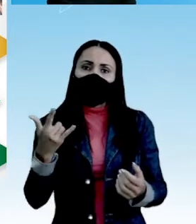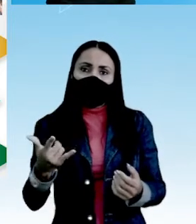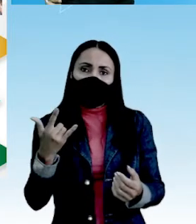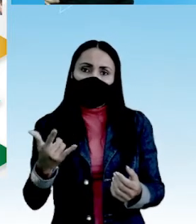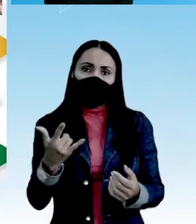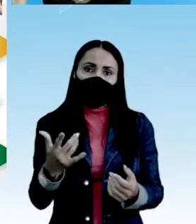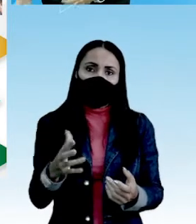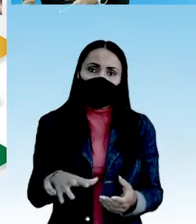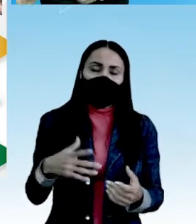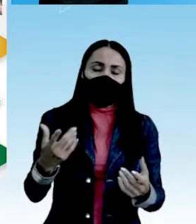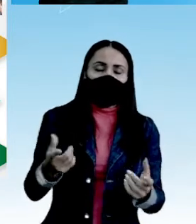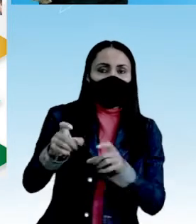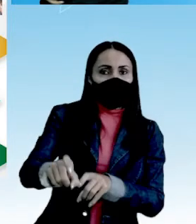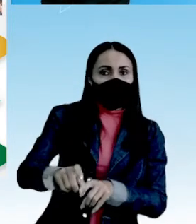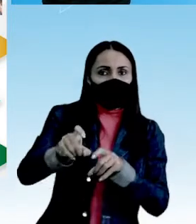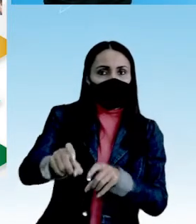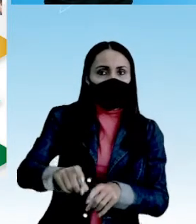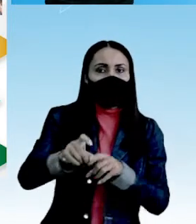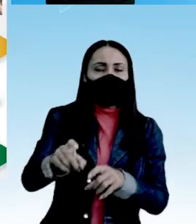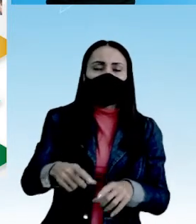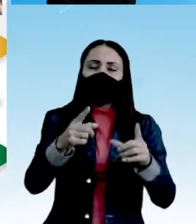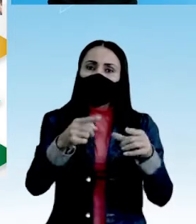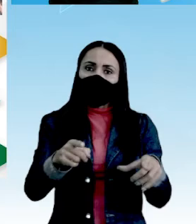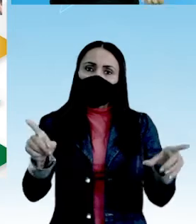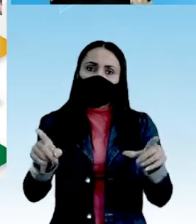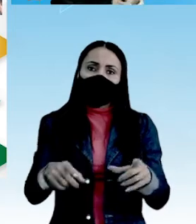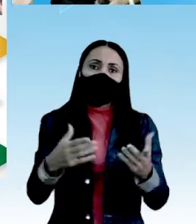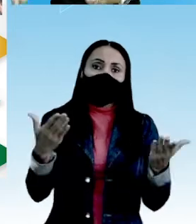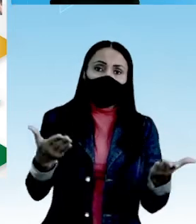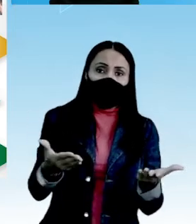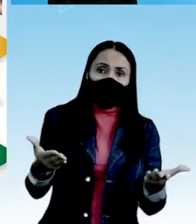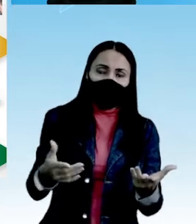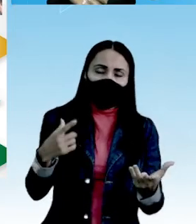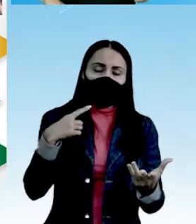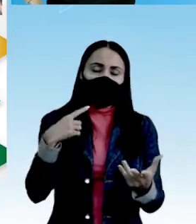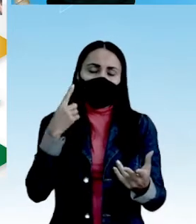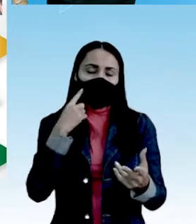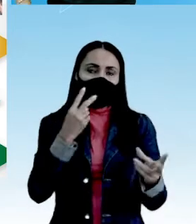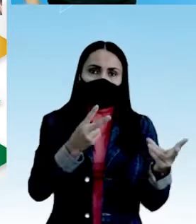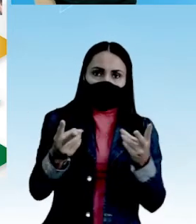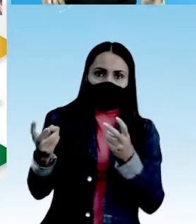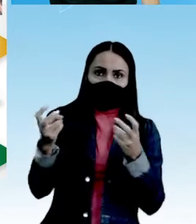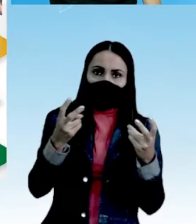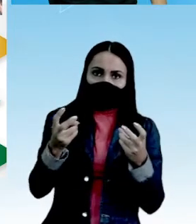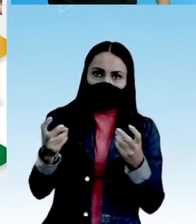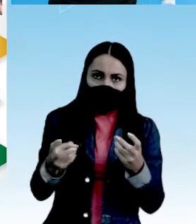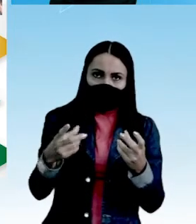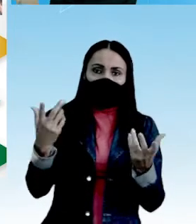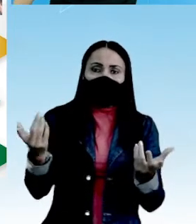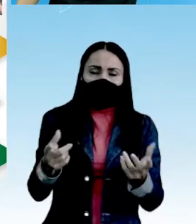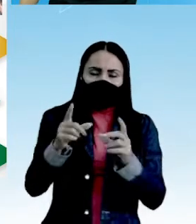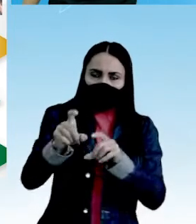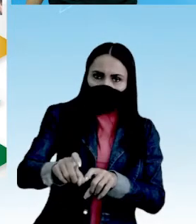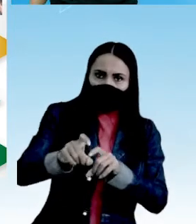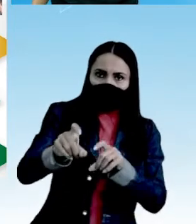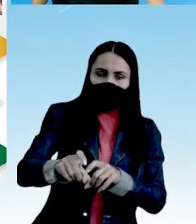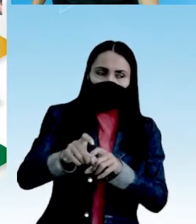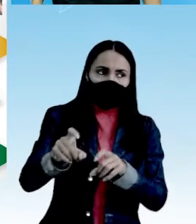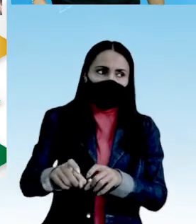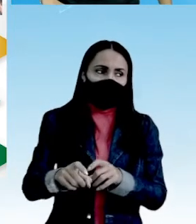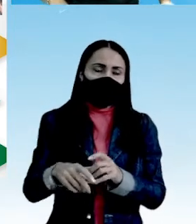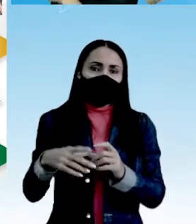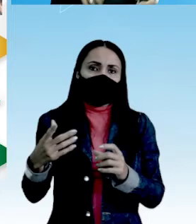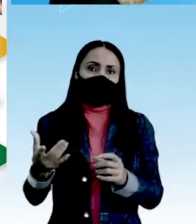era bem masculino, era um ou outro. Hoje em dia a gente já vê mais representantes, tanto no sertanejo, né, como